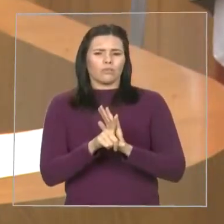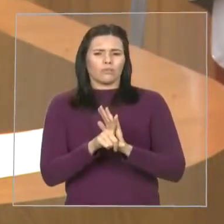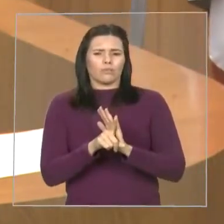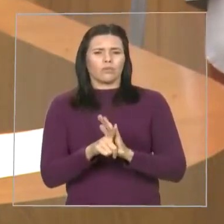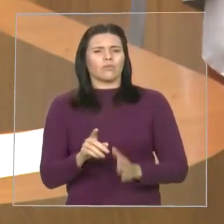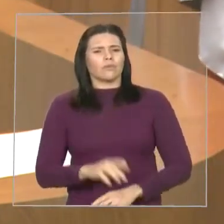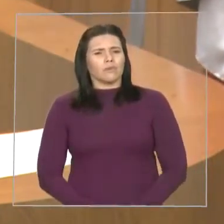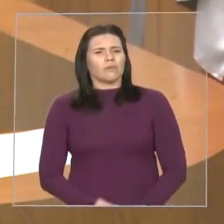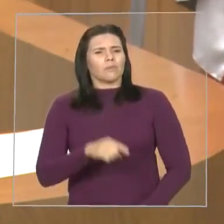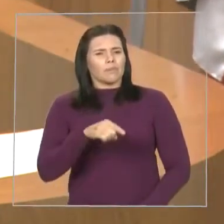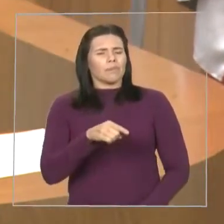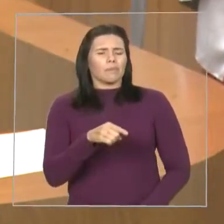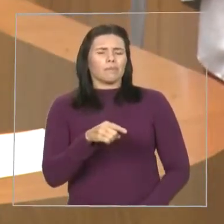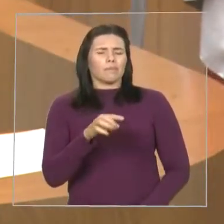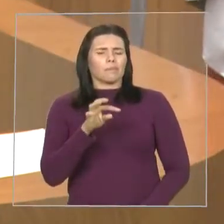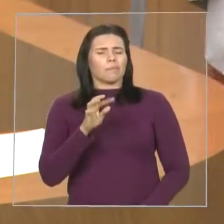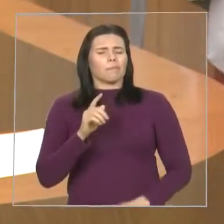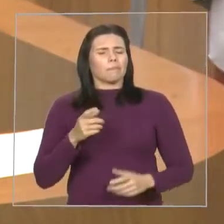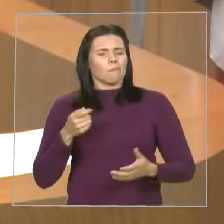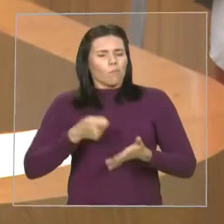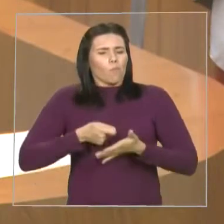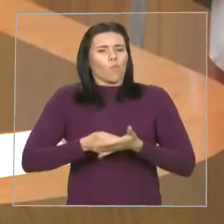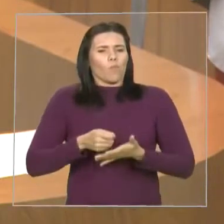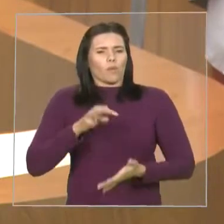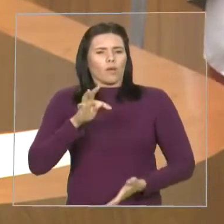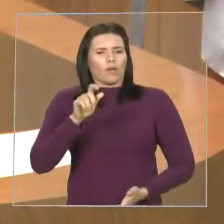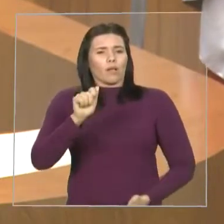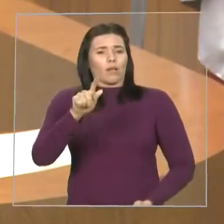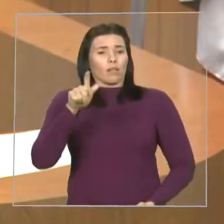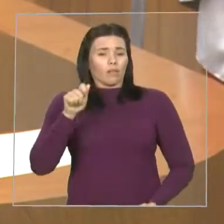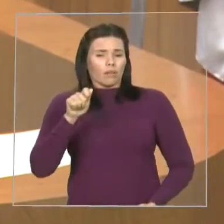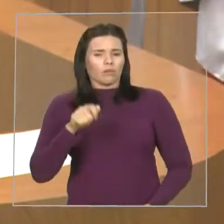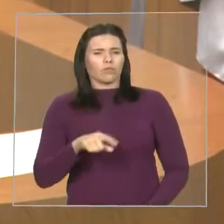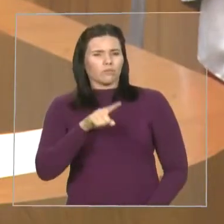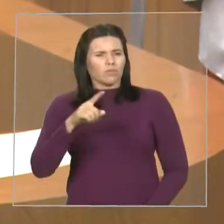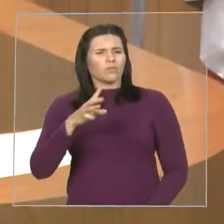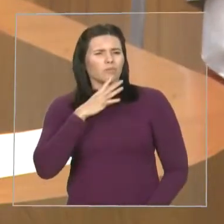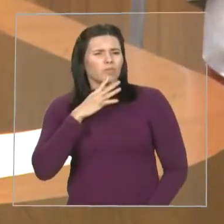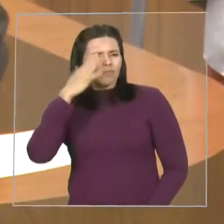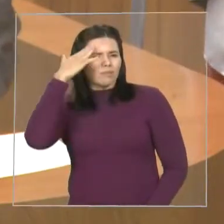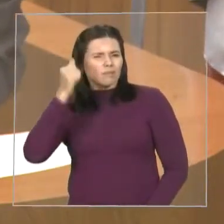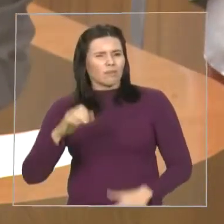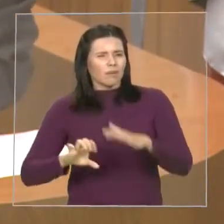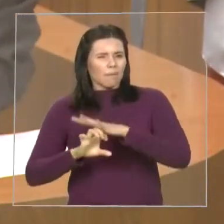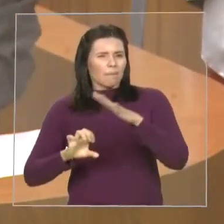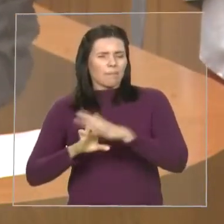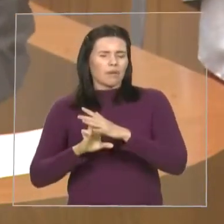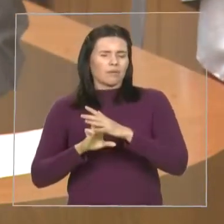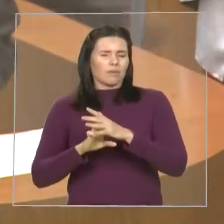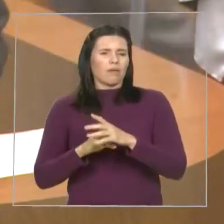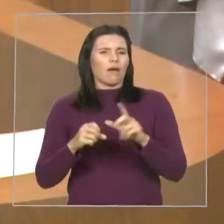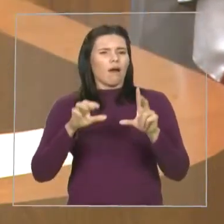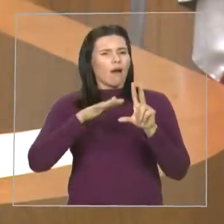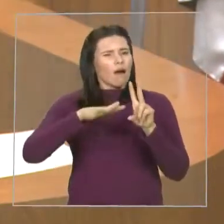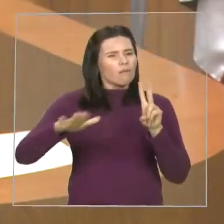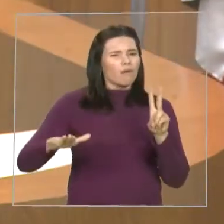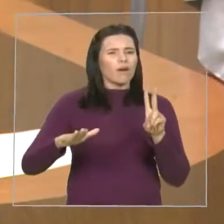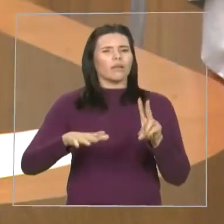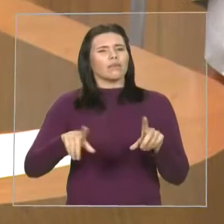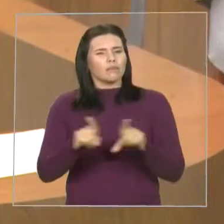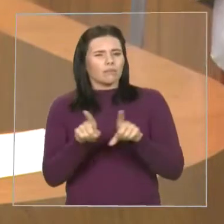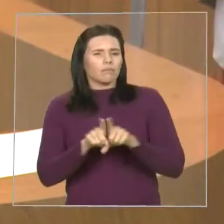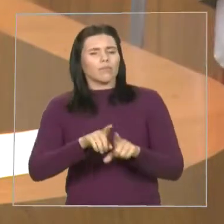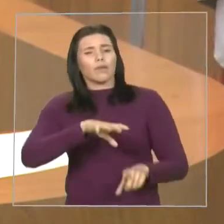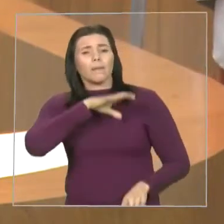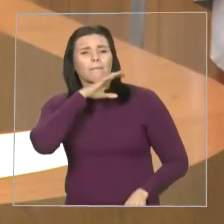fortuna no Maranhão maior do que das multinacionais, como a Vale do Rio Doce e do Alumar, e na redação final, uma matéria que foi votada há 15